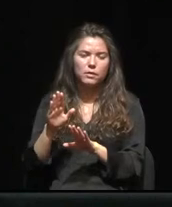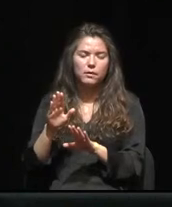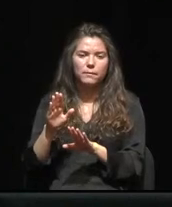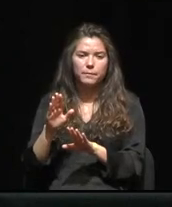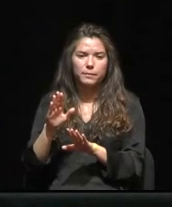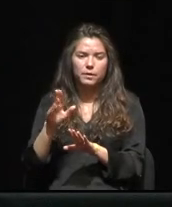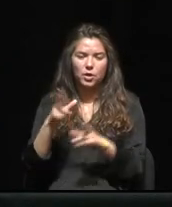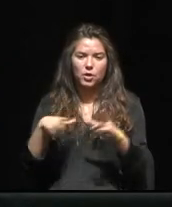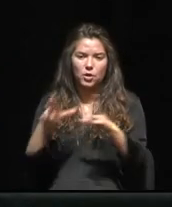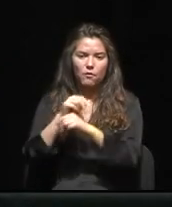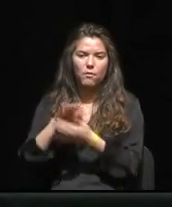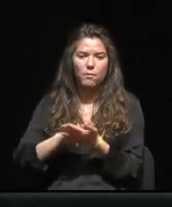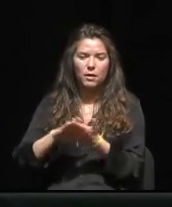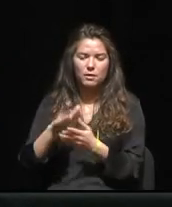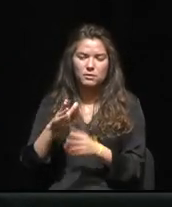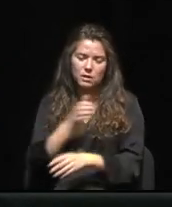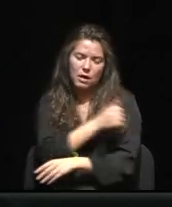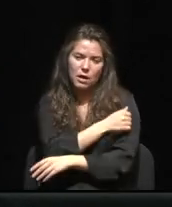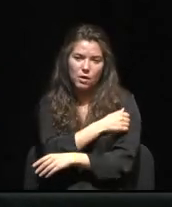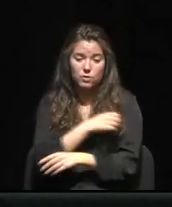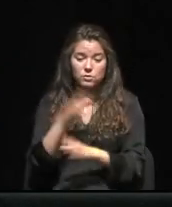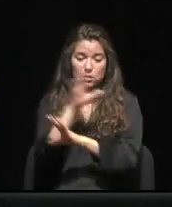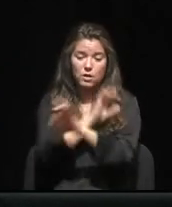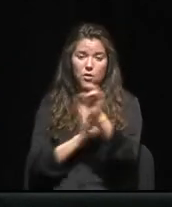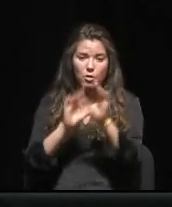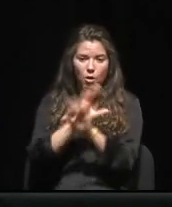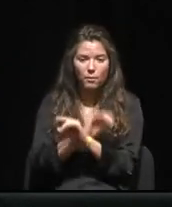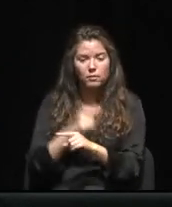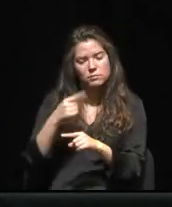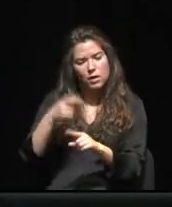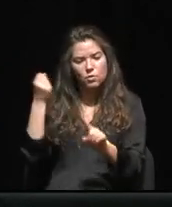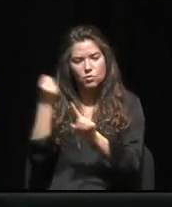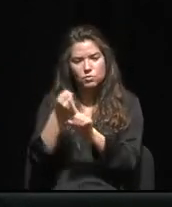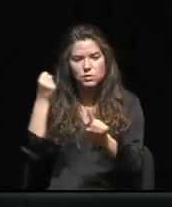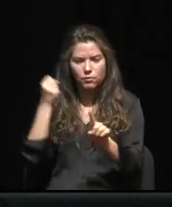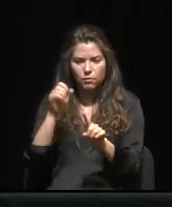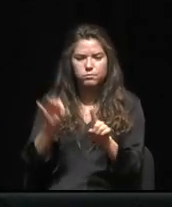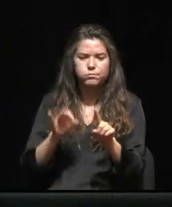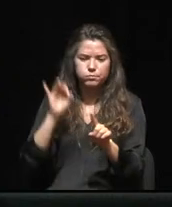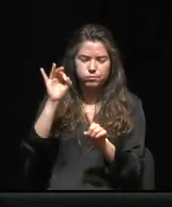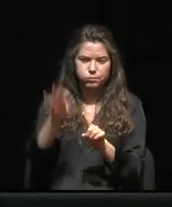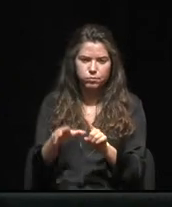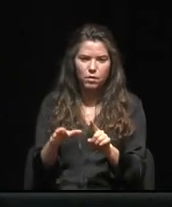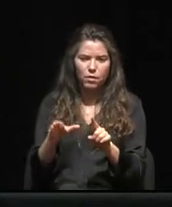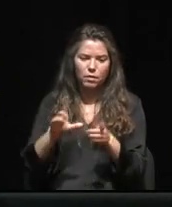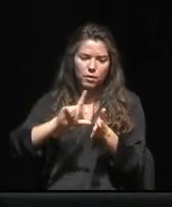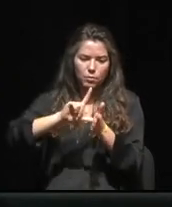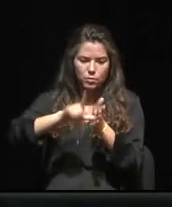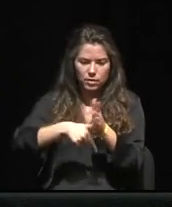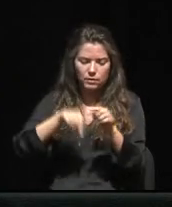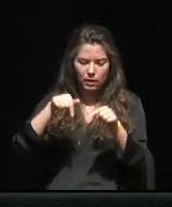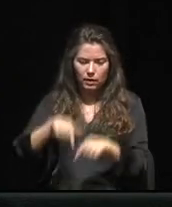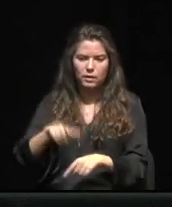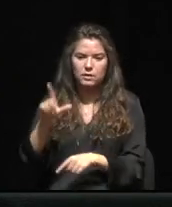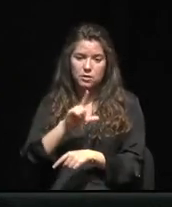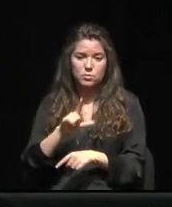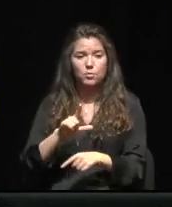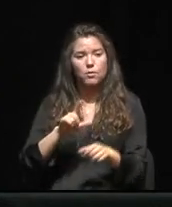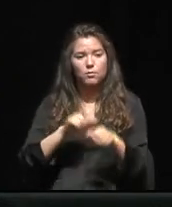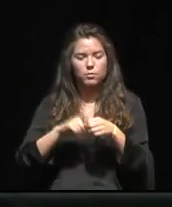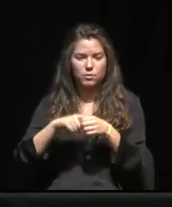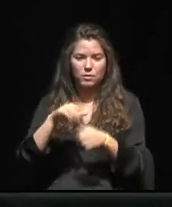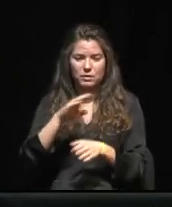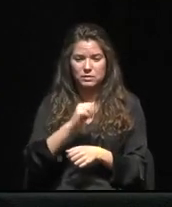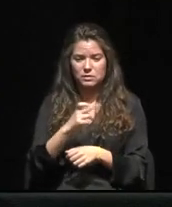House europeia e que tem em si Um Desafio que foi lançado à comunidade projetista de Lisboa em parceria com a